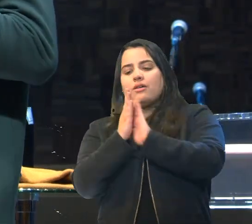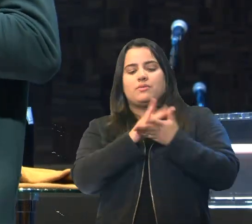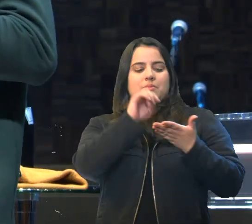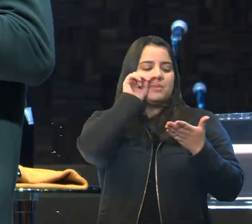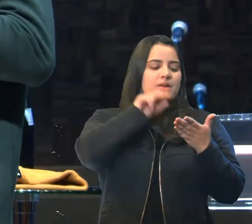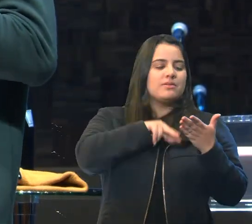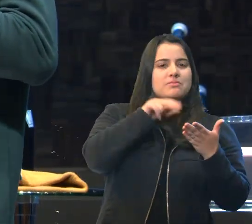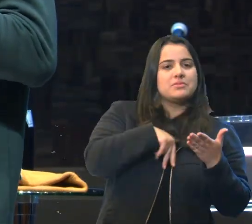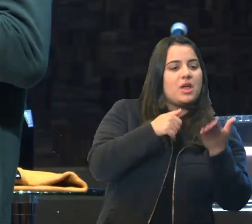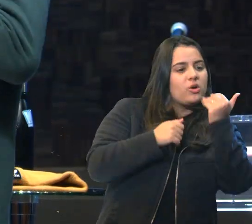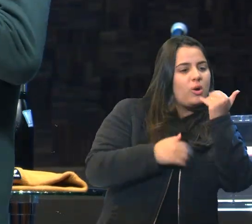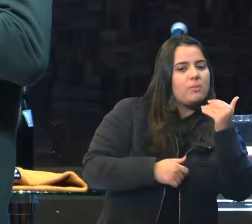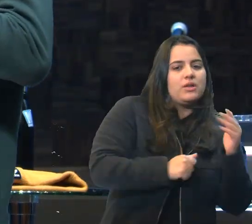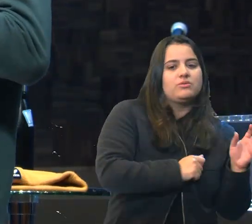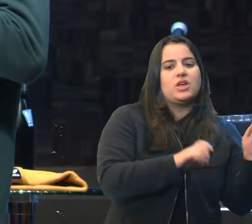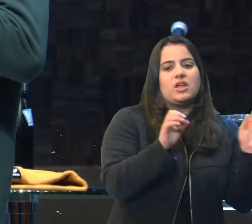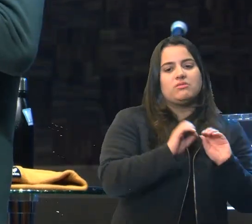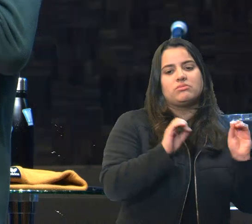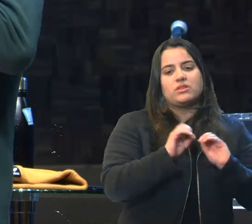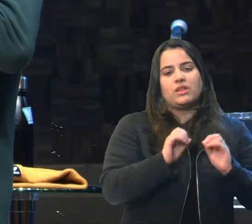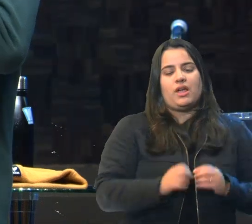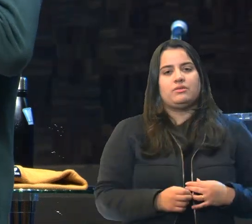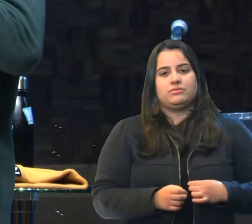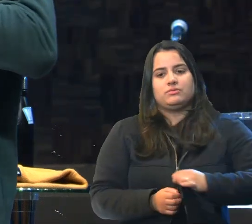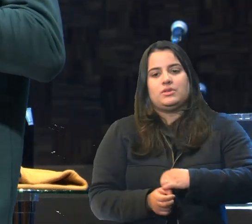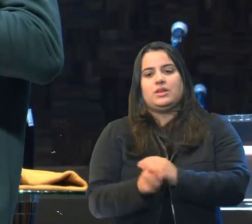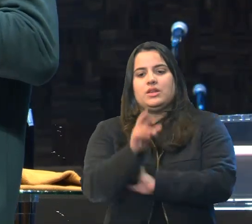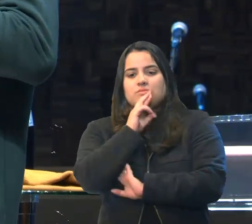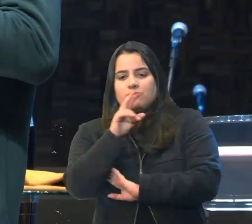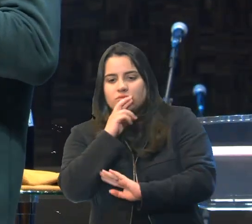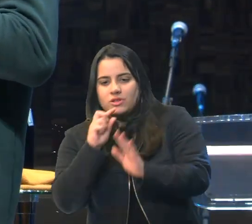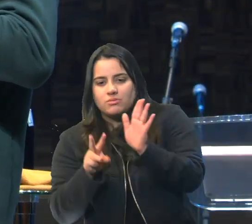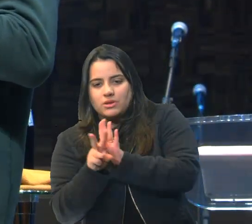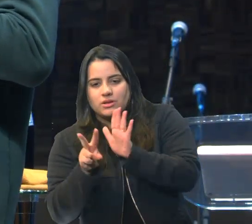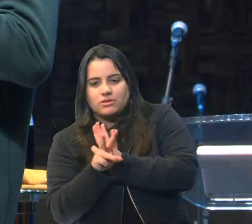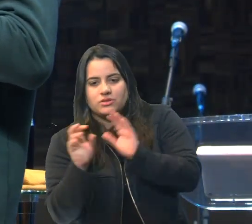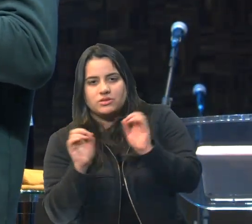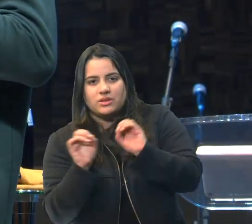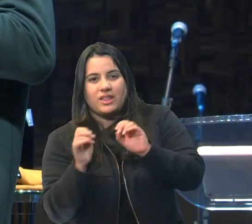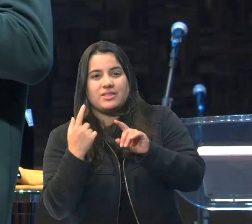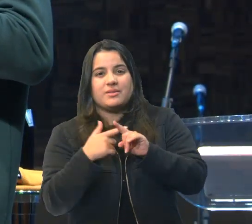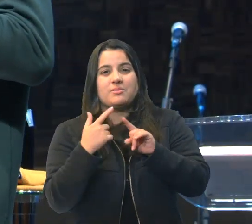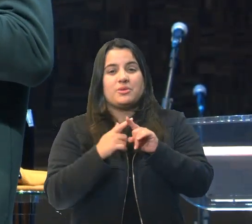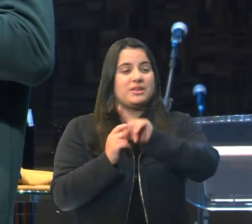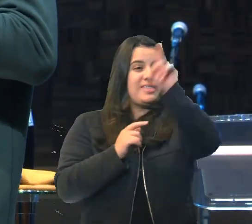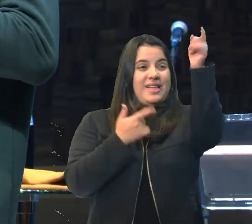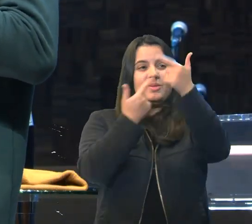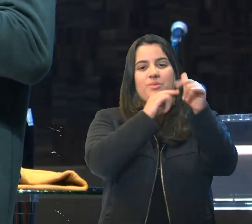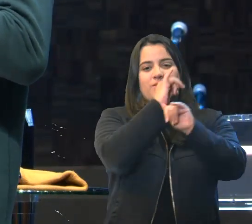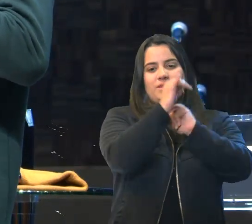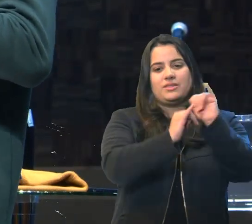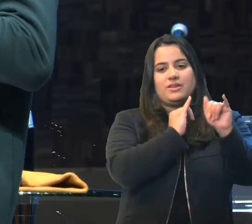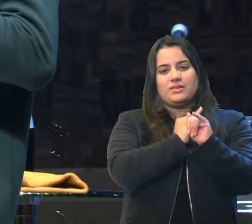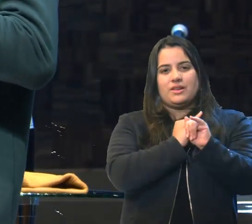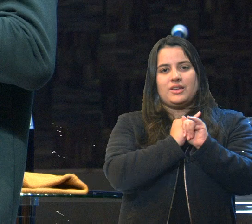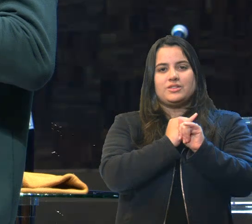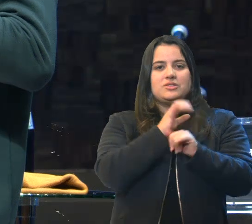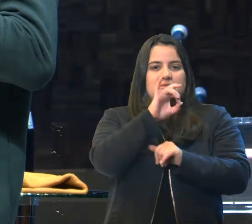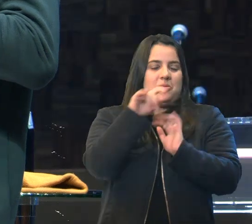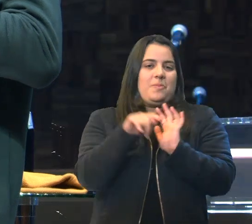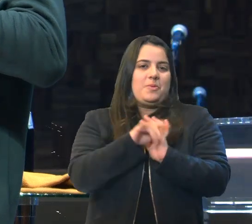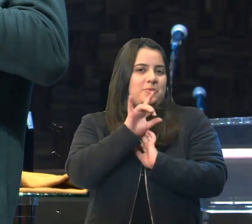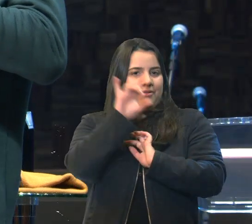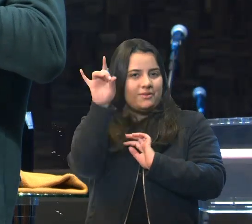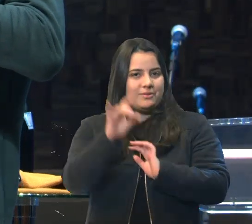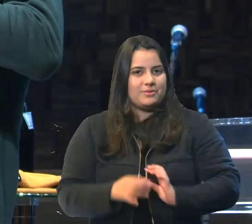tempo comendo, não gastava tempo respondendo o WhatsApp, porque lá em Vitimarçum não pega a internet, ali só pega sinal de Deus.